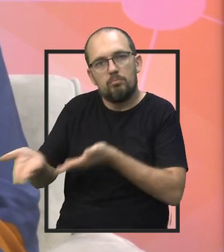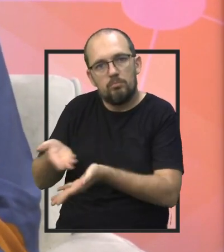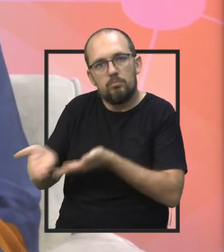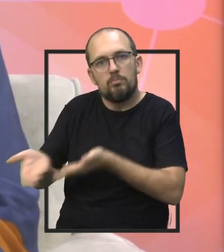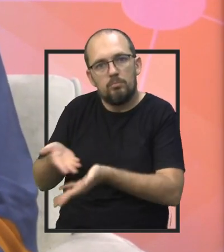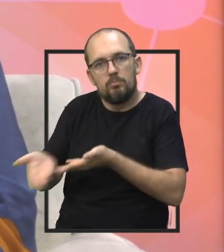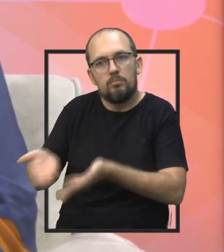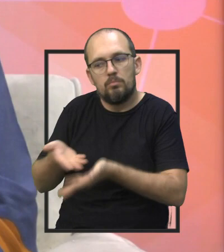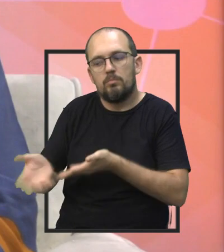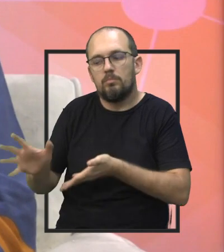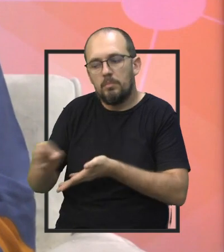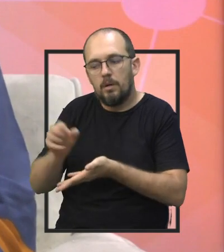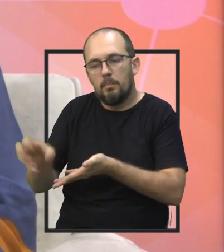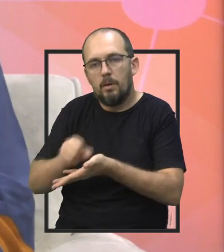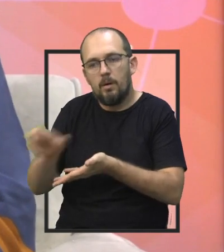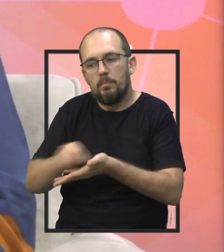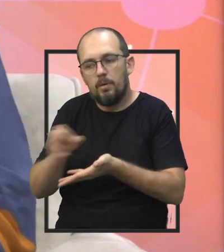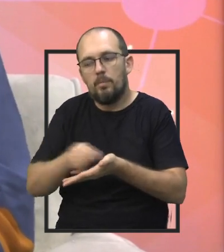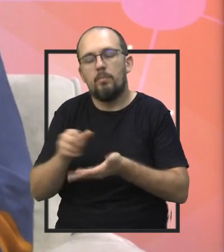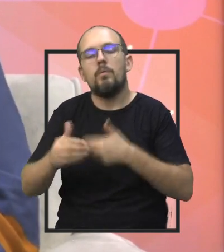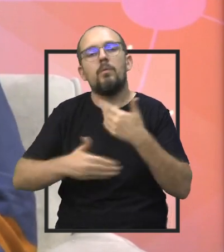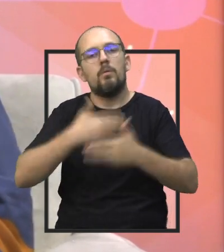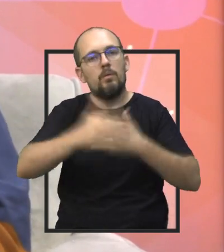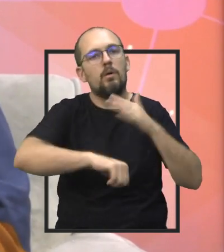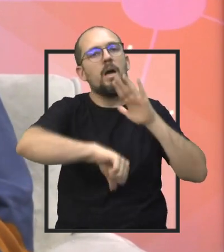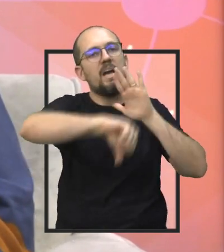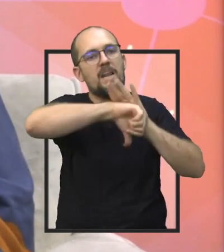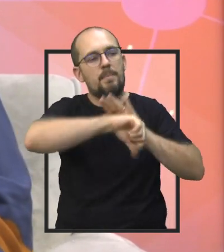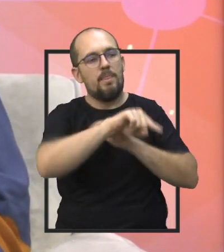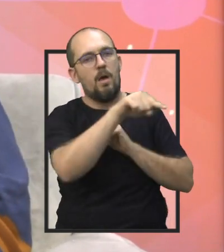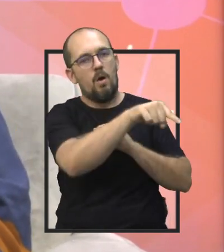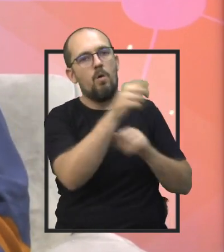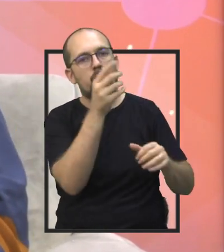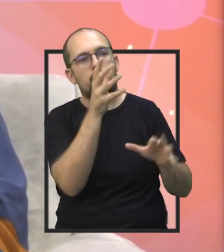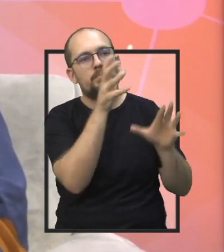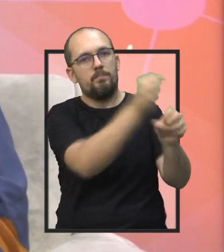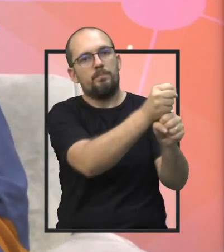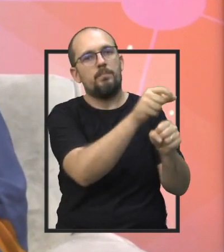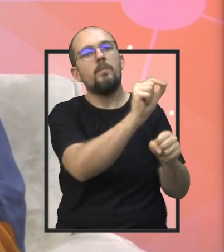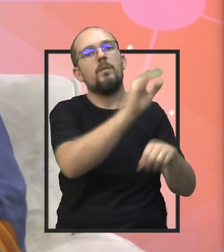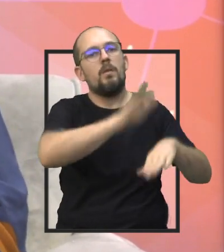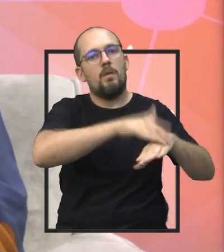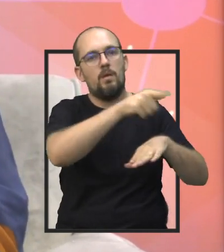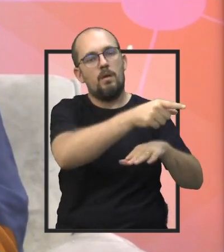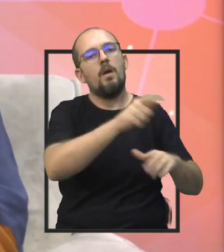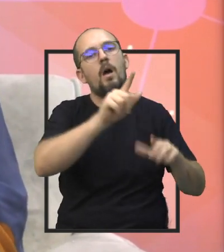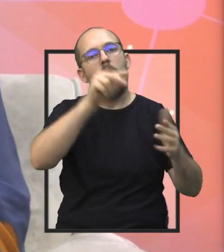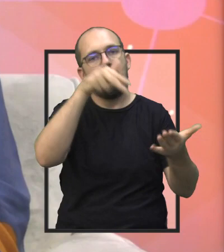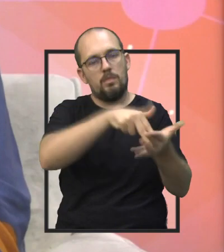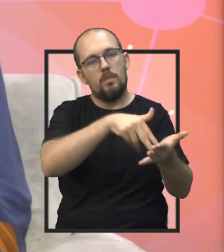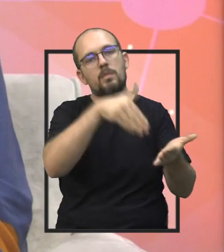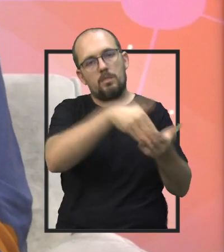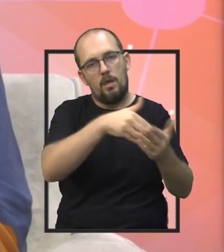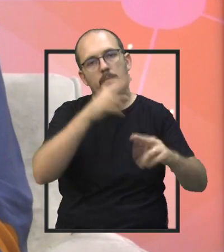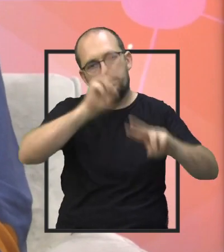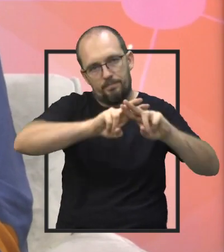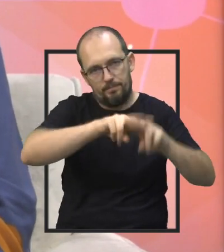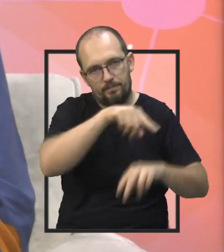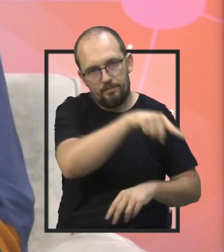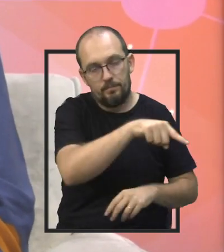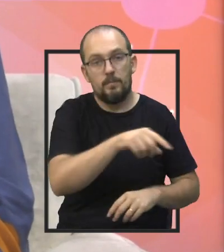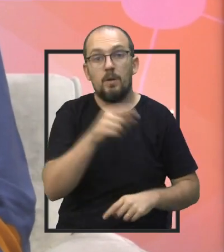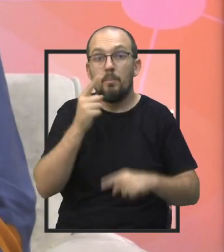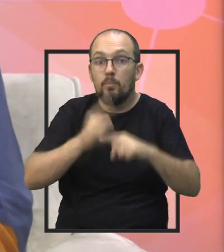né, para que tudo isso chegue até um processo criminal, até o fim de um processo criminal e a condenação, porque os